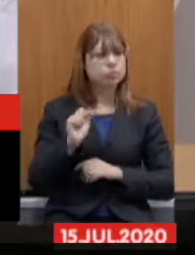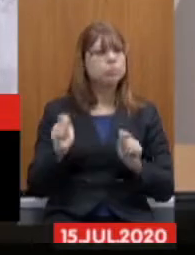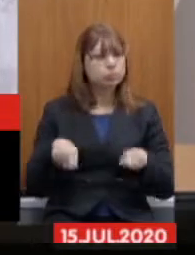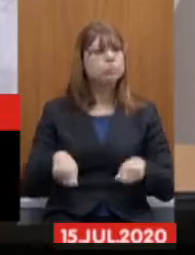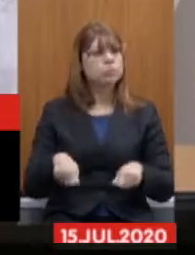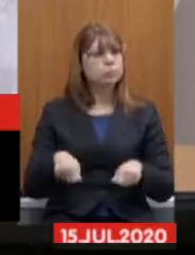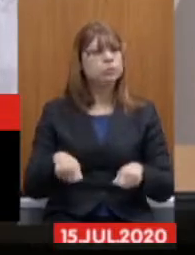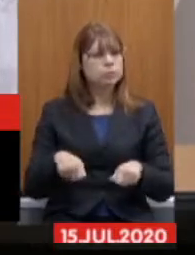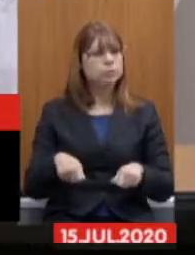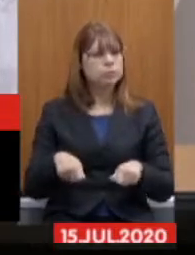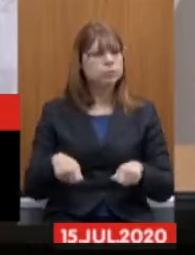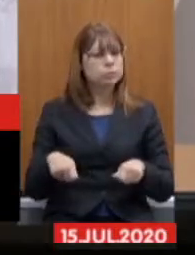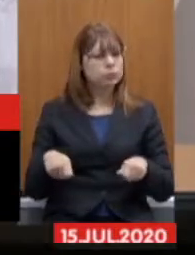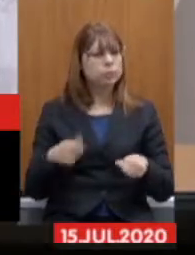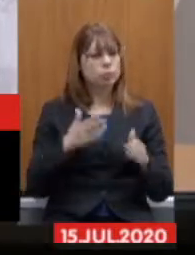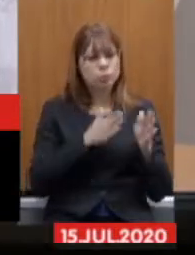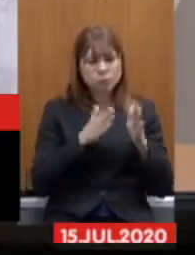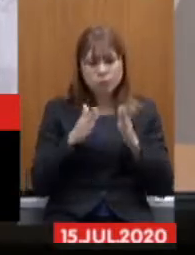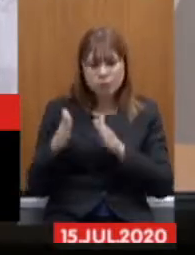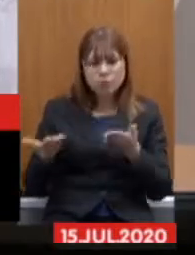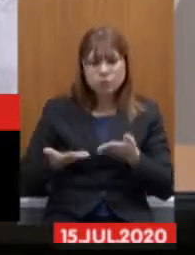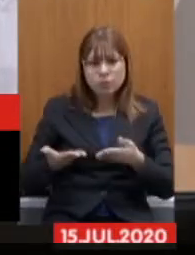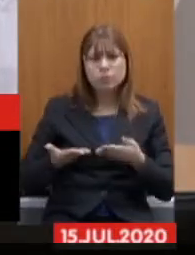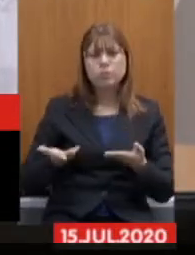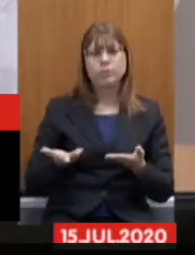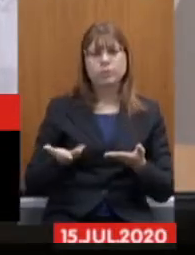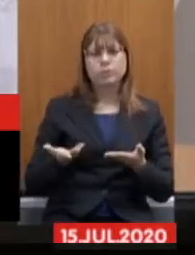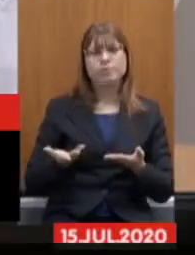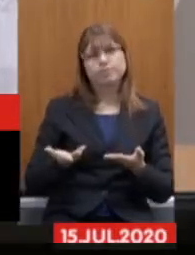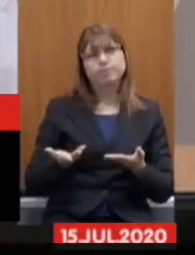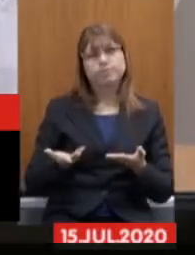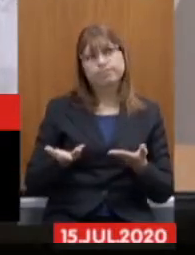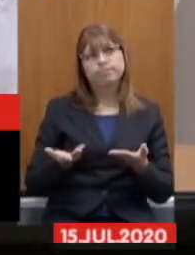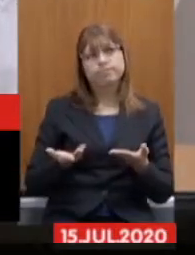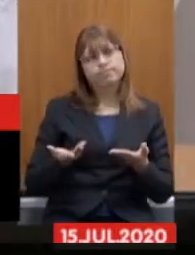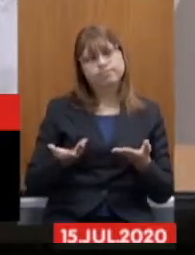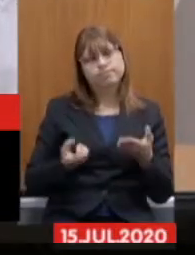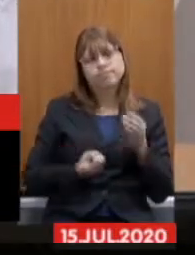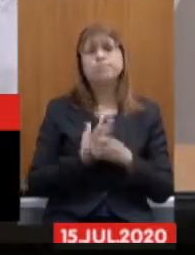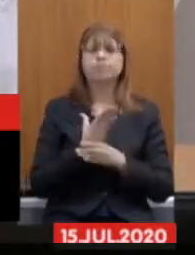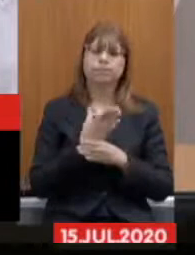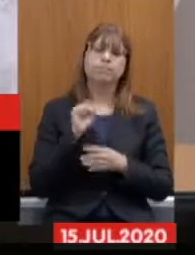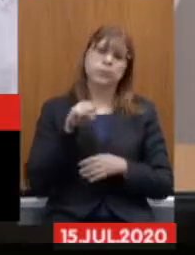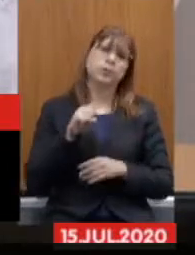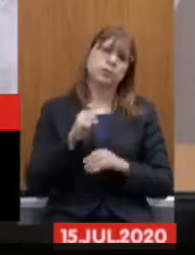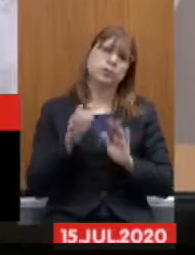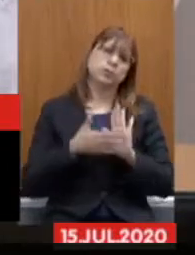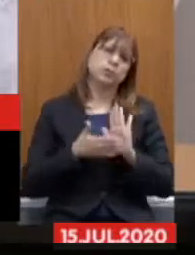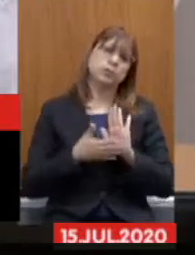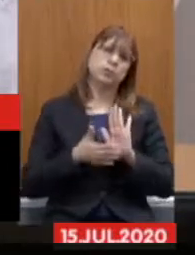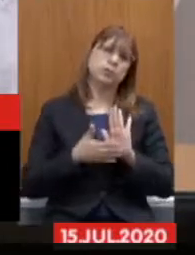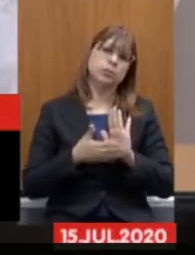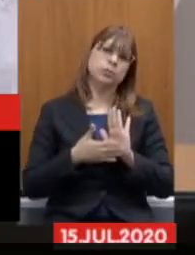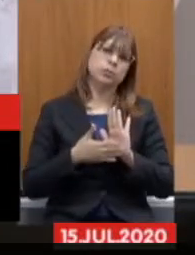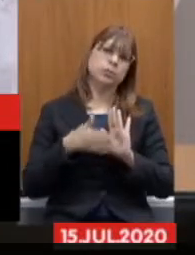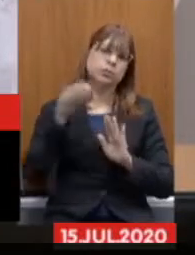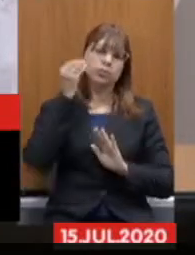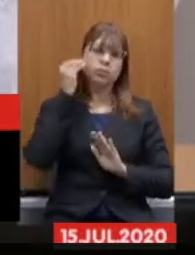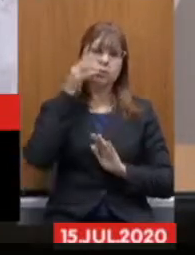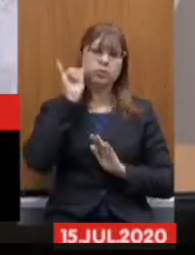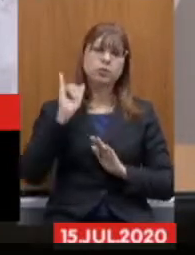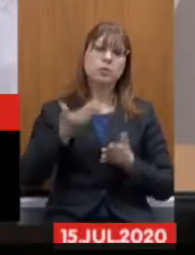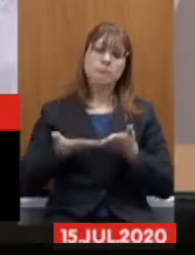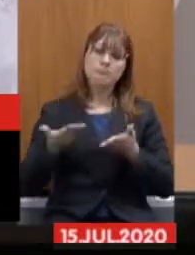sair de todo esse processo uma proposta que minimize que reduz as